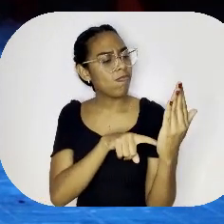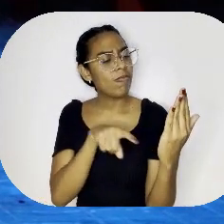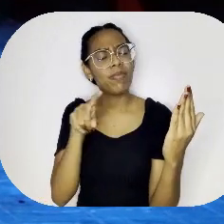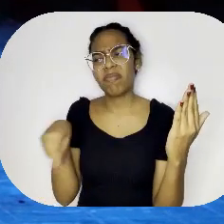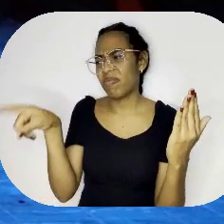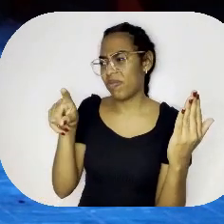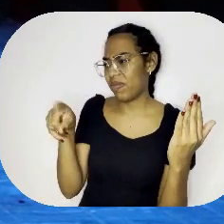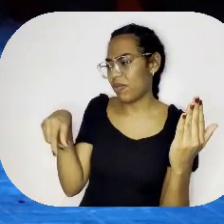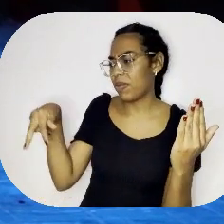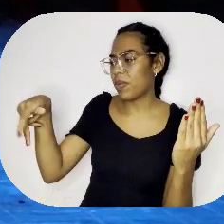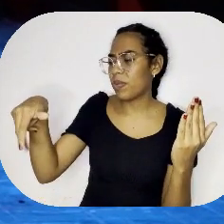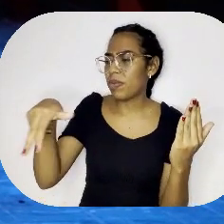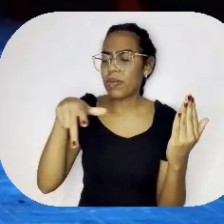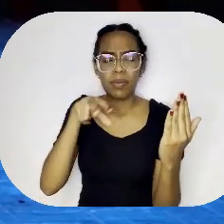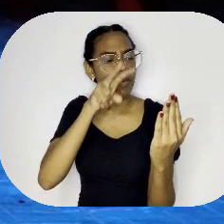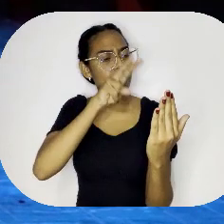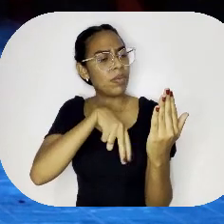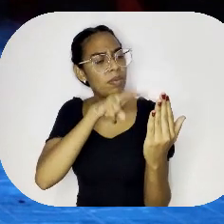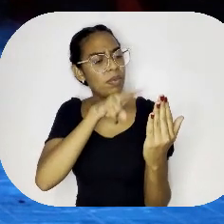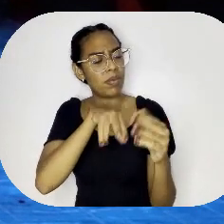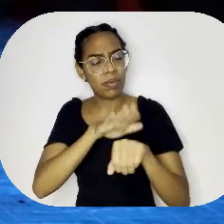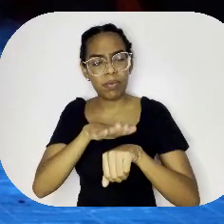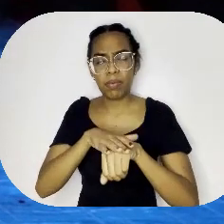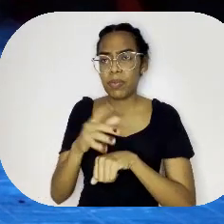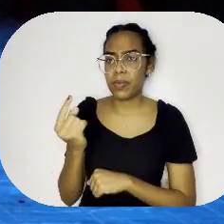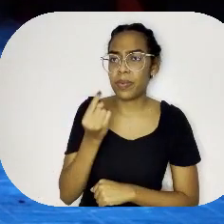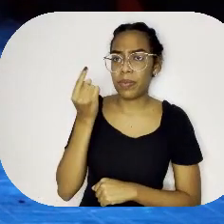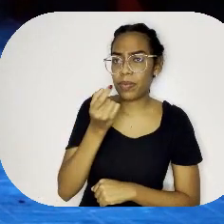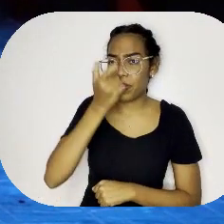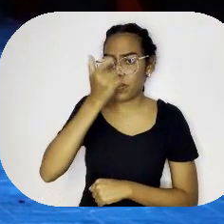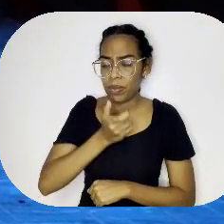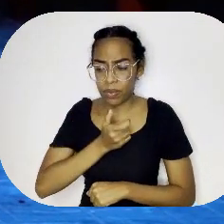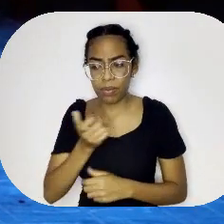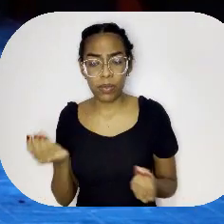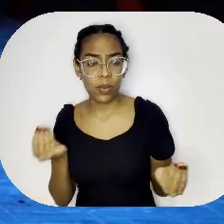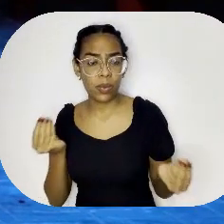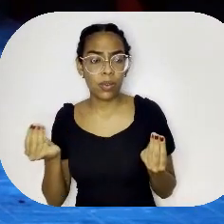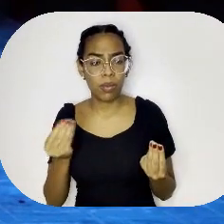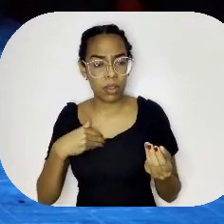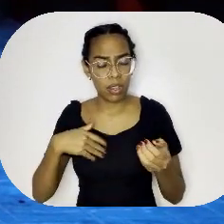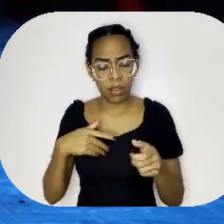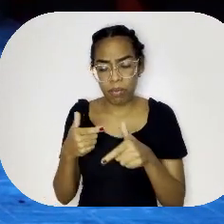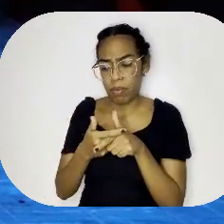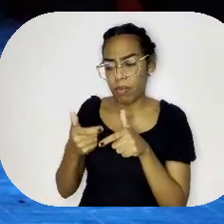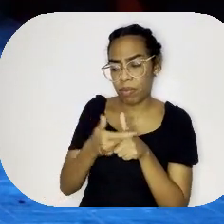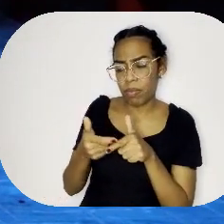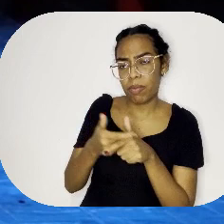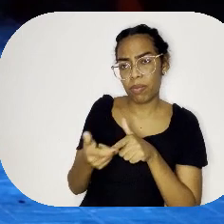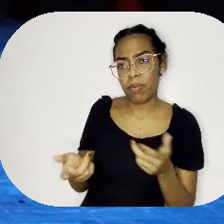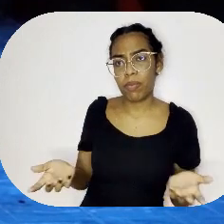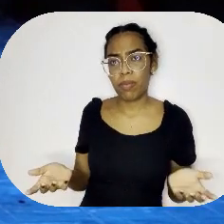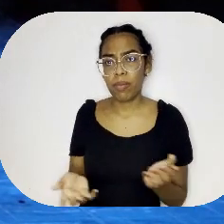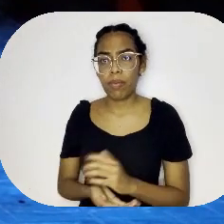espelho, você não anda valendo o esfolado do meu joelho esquerdo.